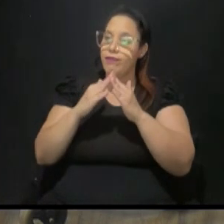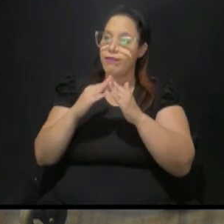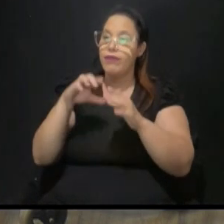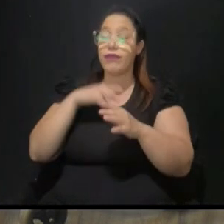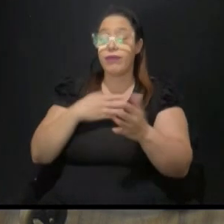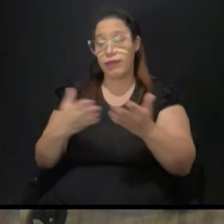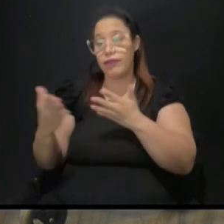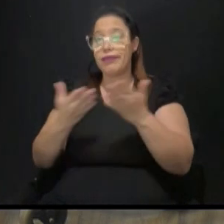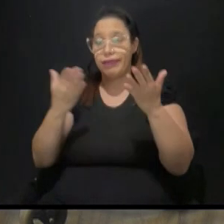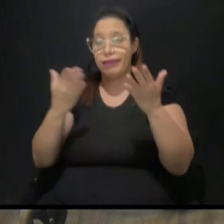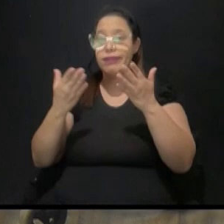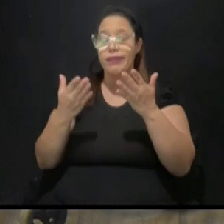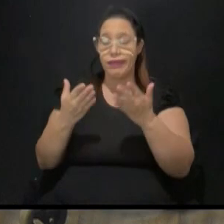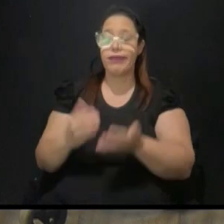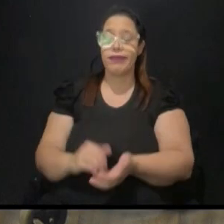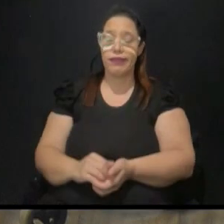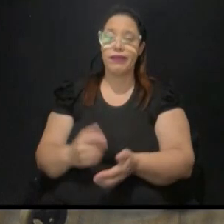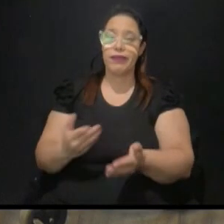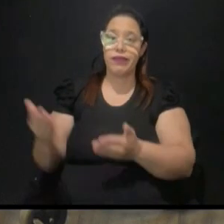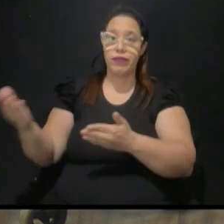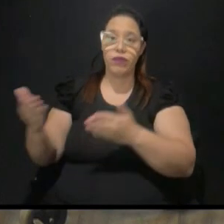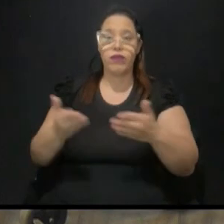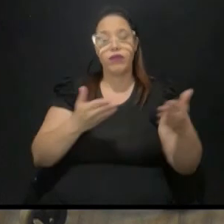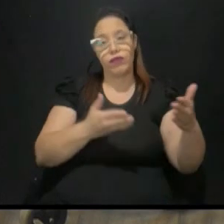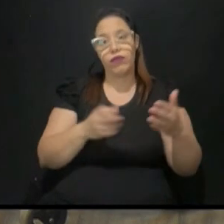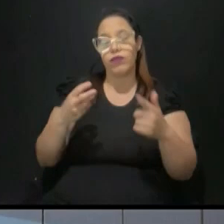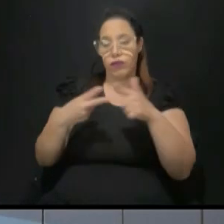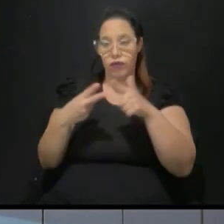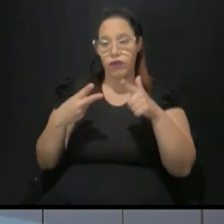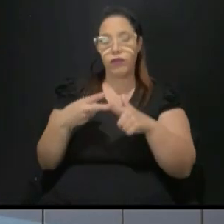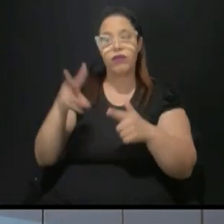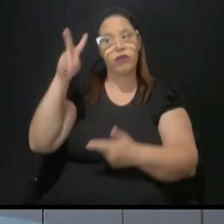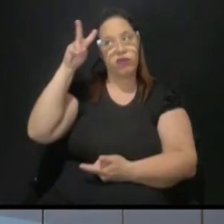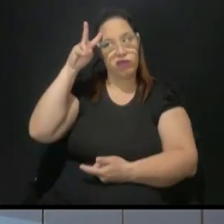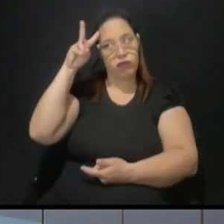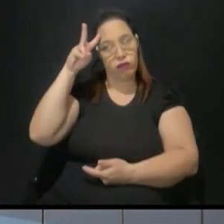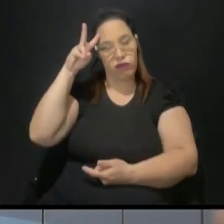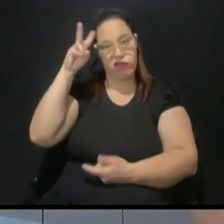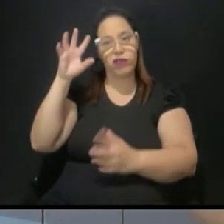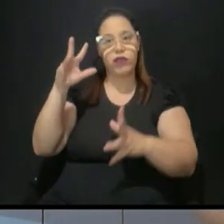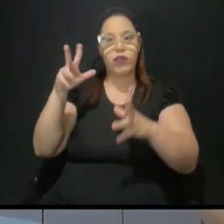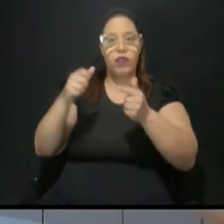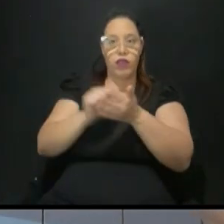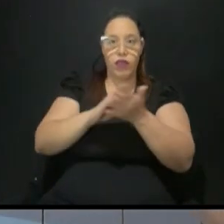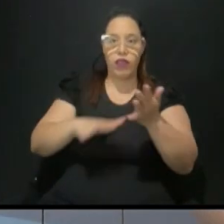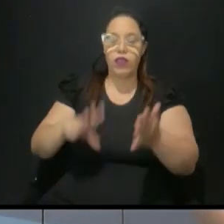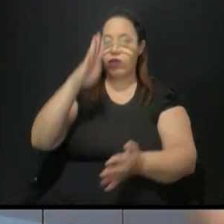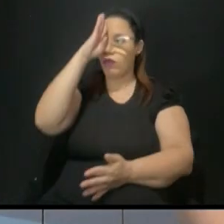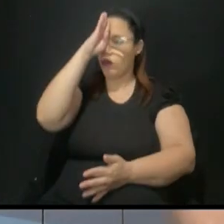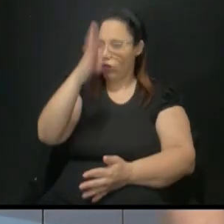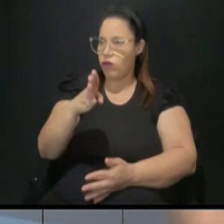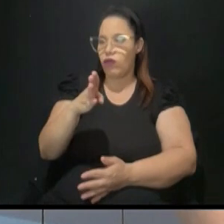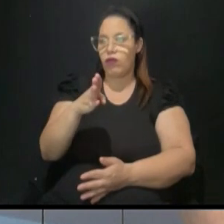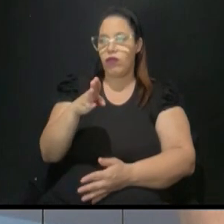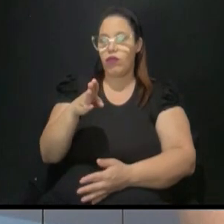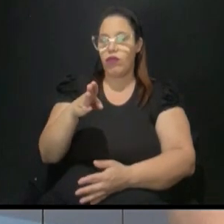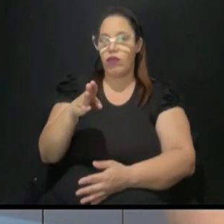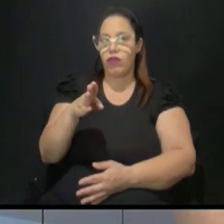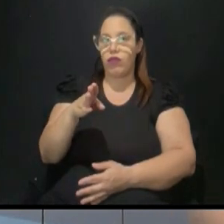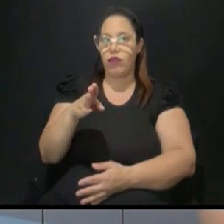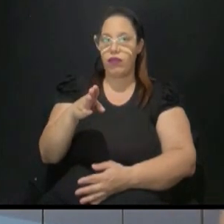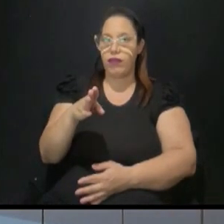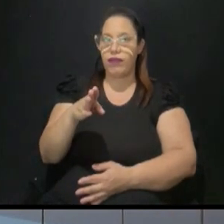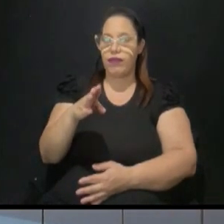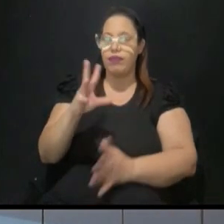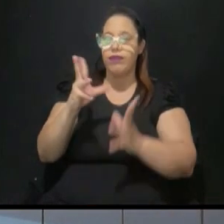de ir a um dos dois locais, correto? Lembrando que todas as atividades são gratuitas. Isso é super importante. Todas as